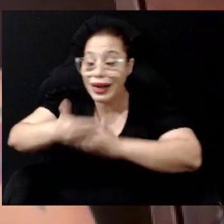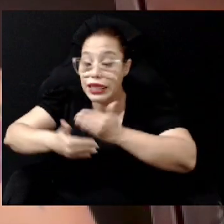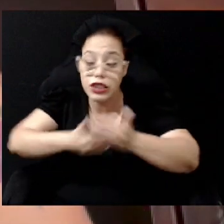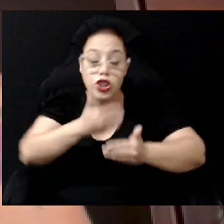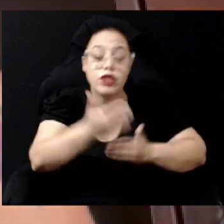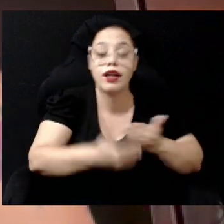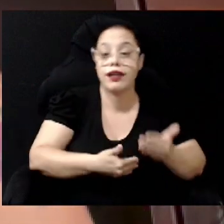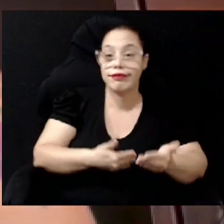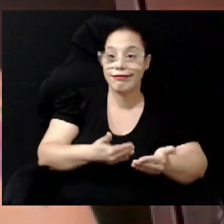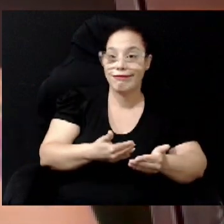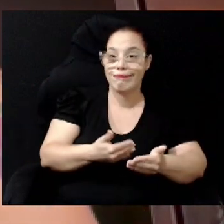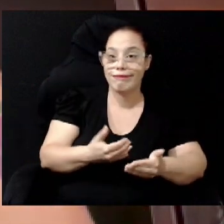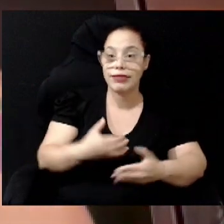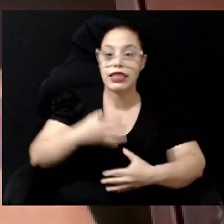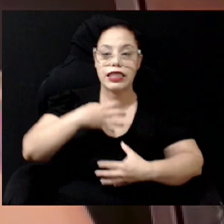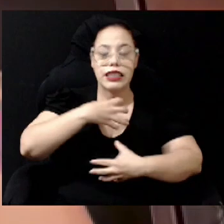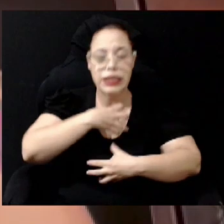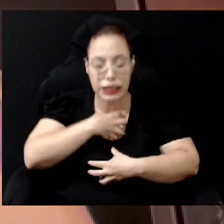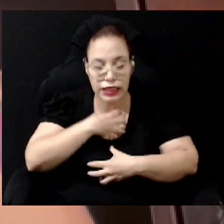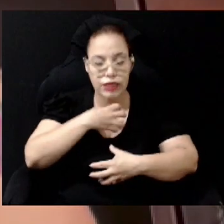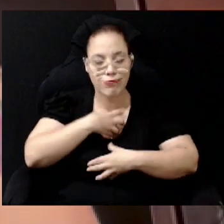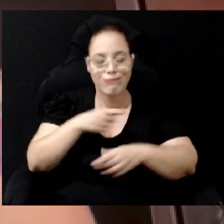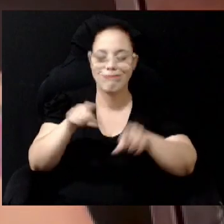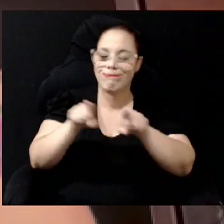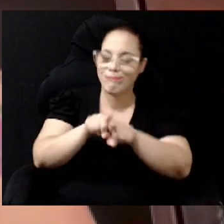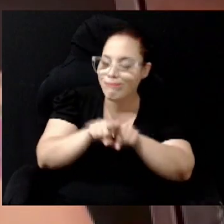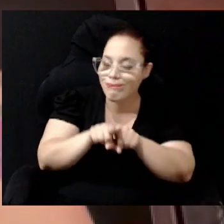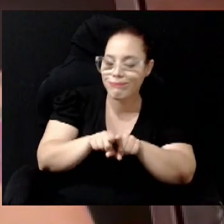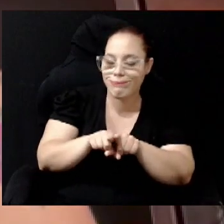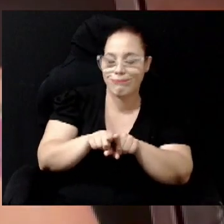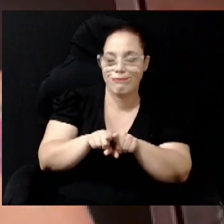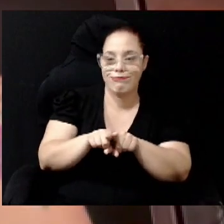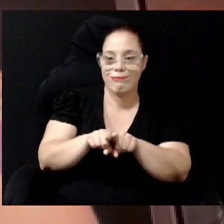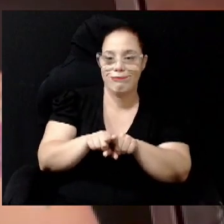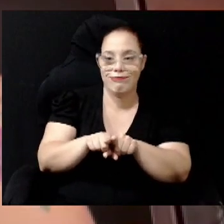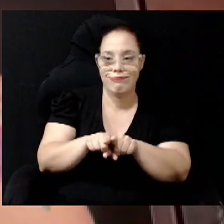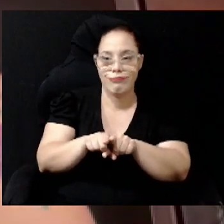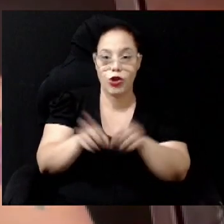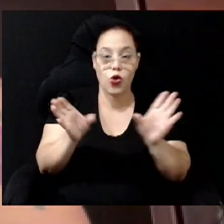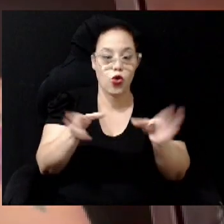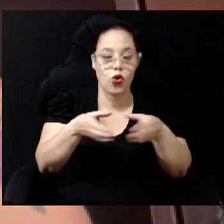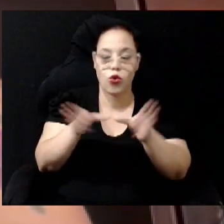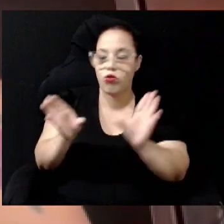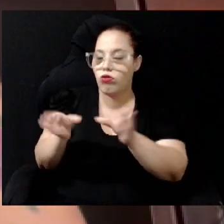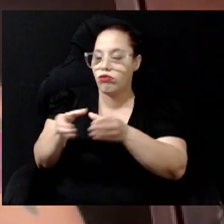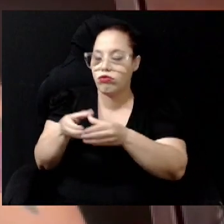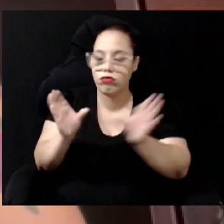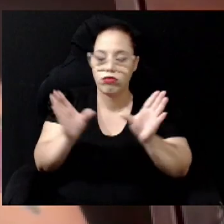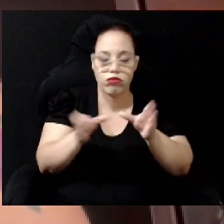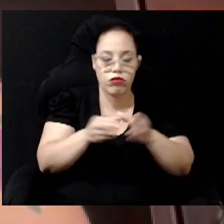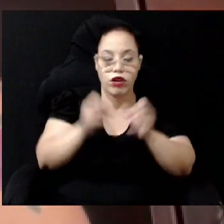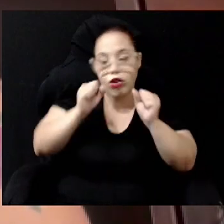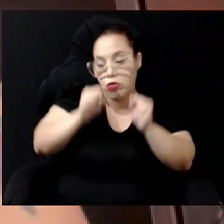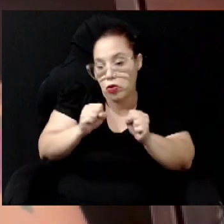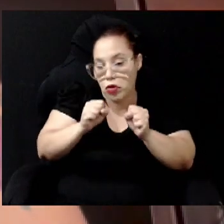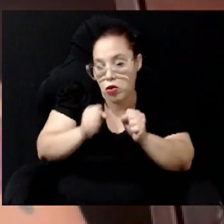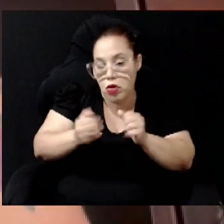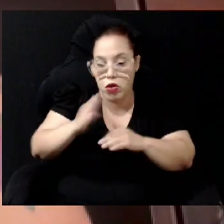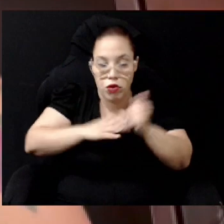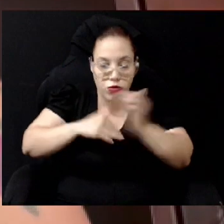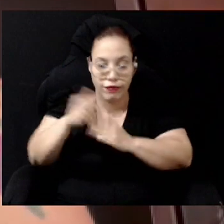esses sentimentos, mas também participar de grupos em que você possa ter uma atuação